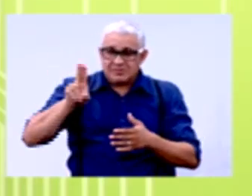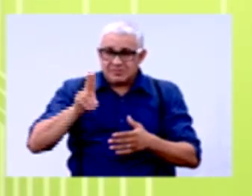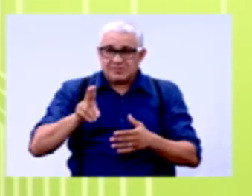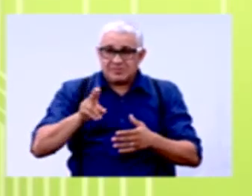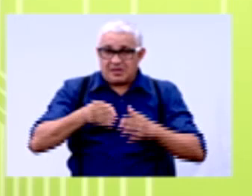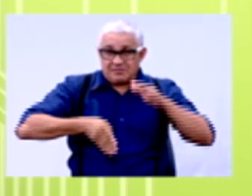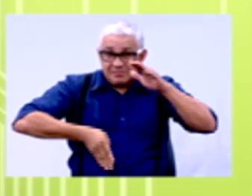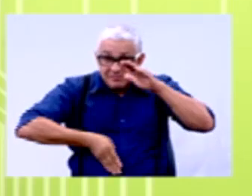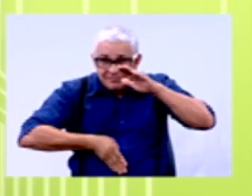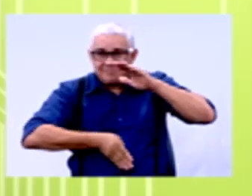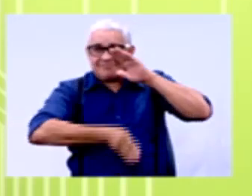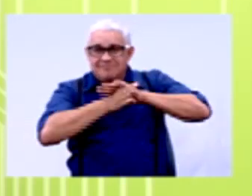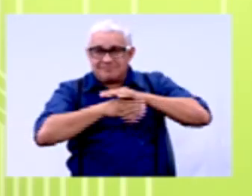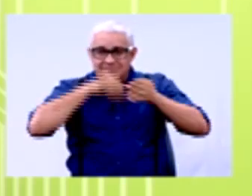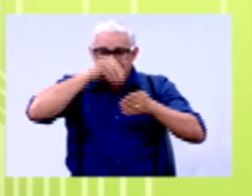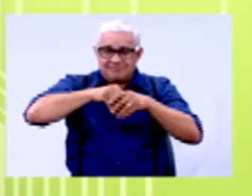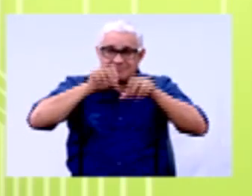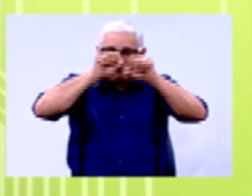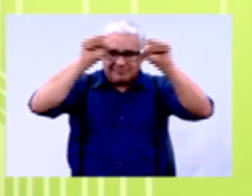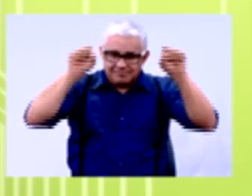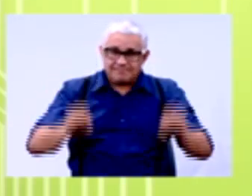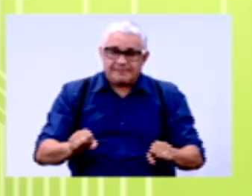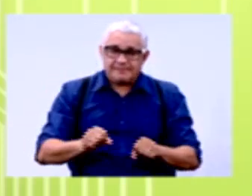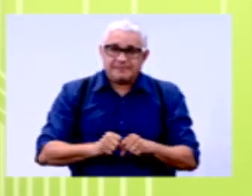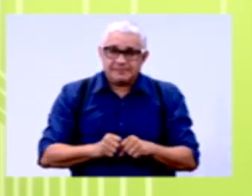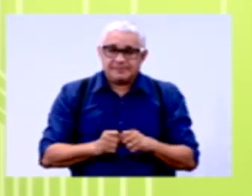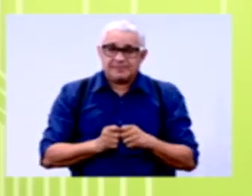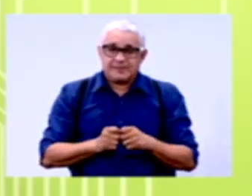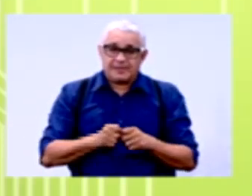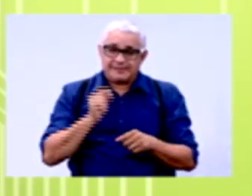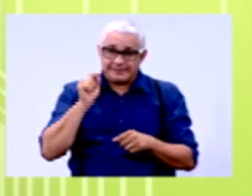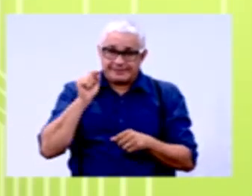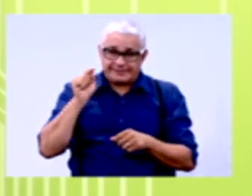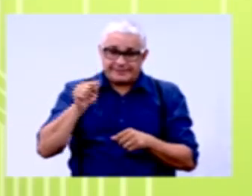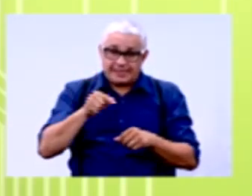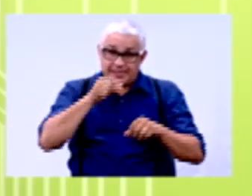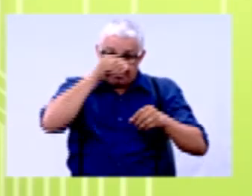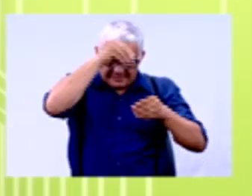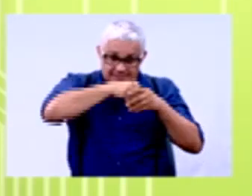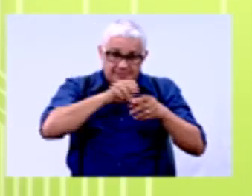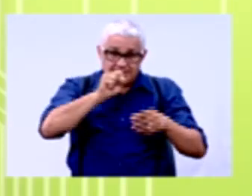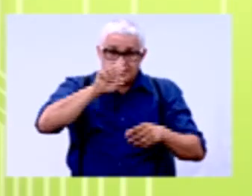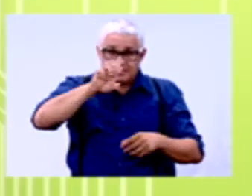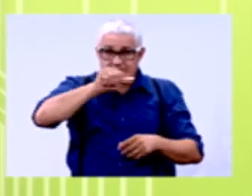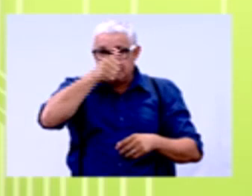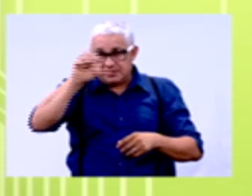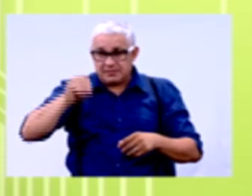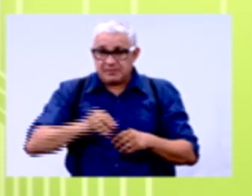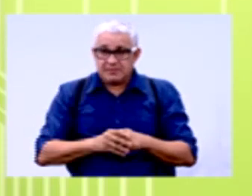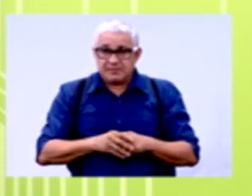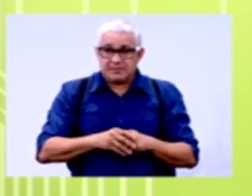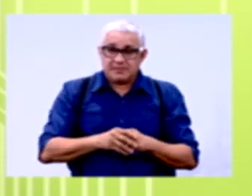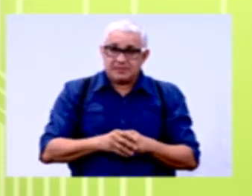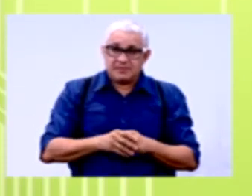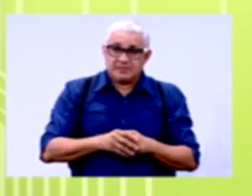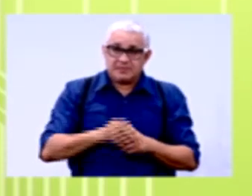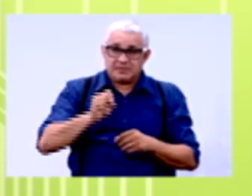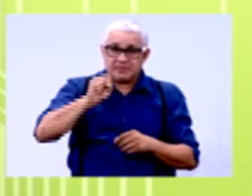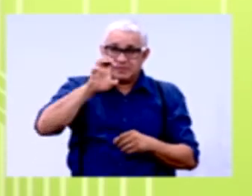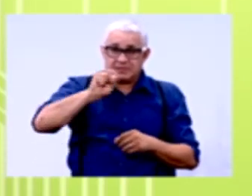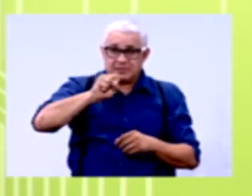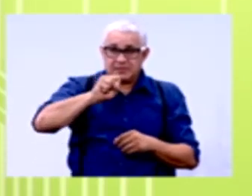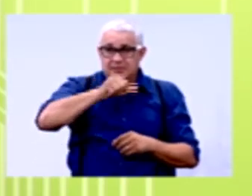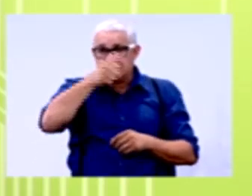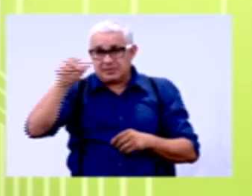do sistema, ele fica dentro de uma sessão. Essa sessão, ela mantém